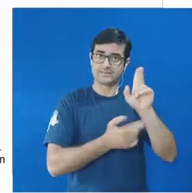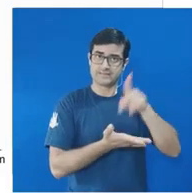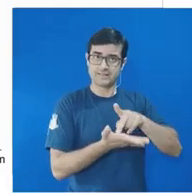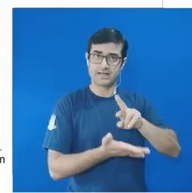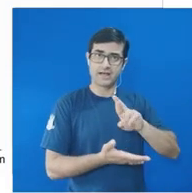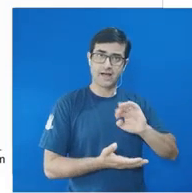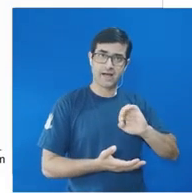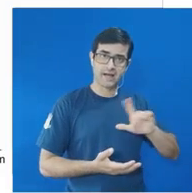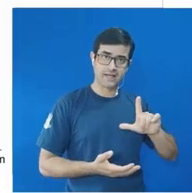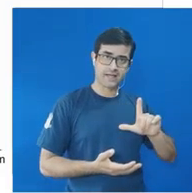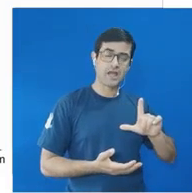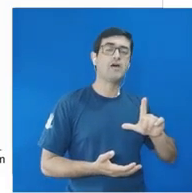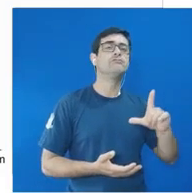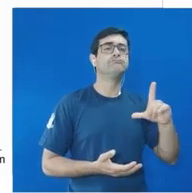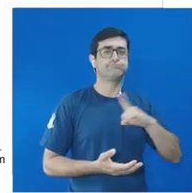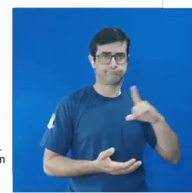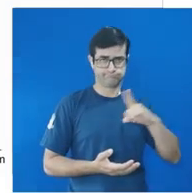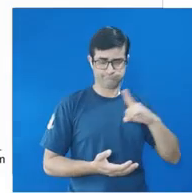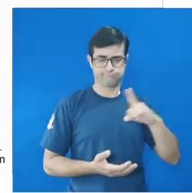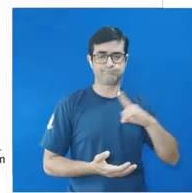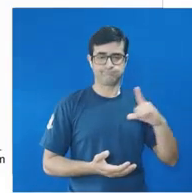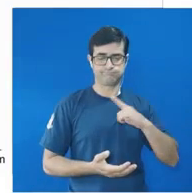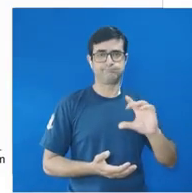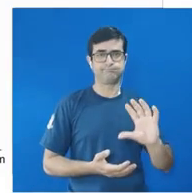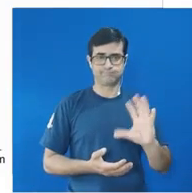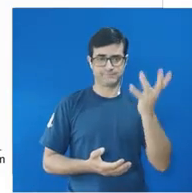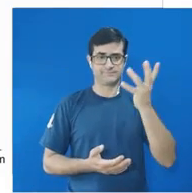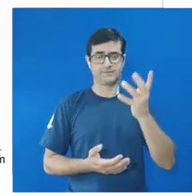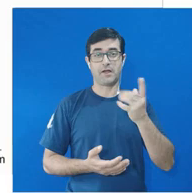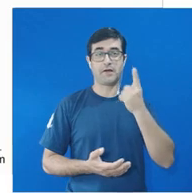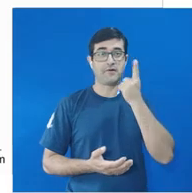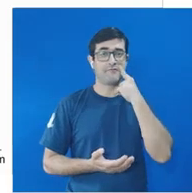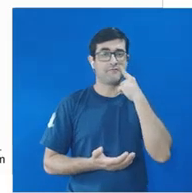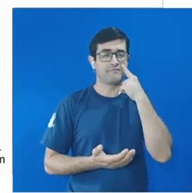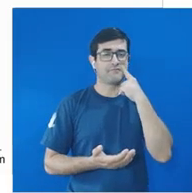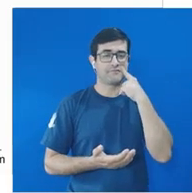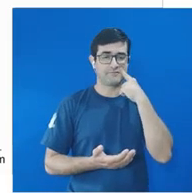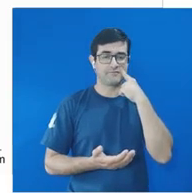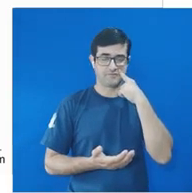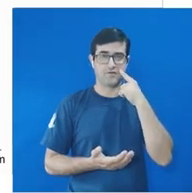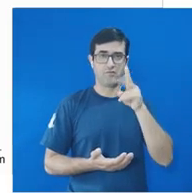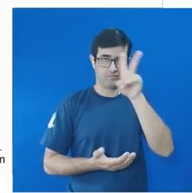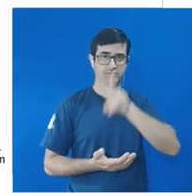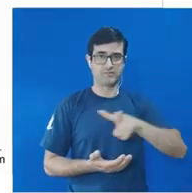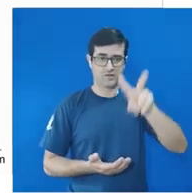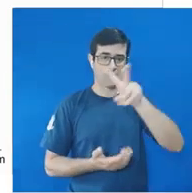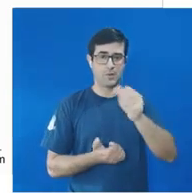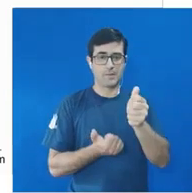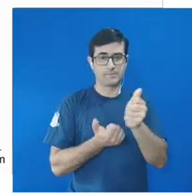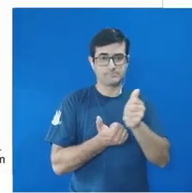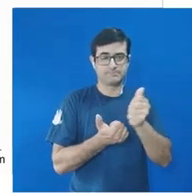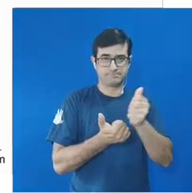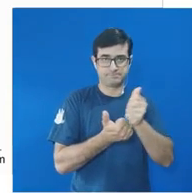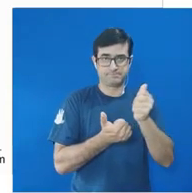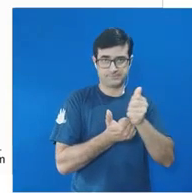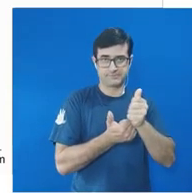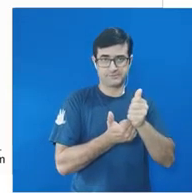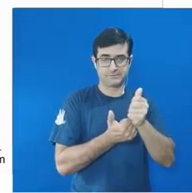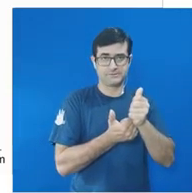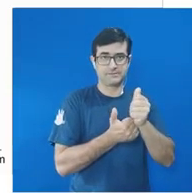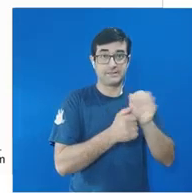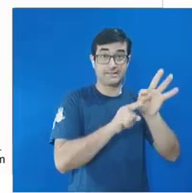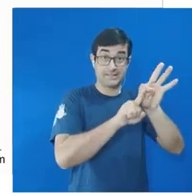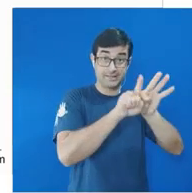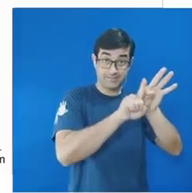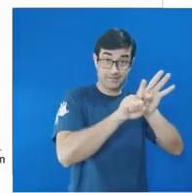aproximam. Isso a baixas temperaturas e baixas pressões. Quando eu aumento, esses valores fogem